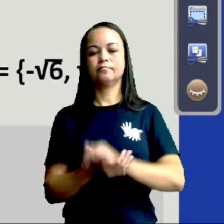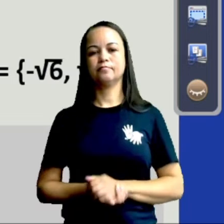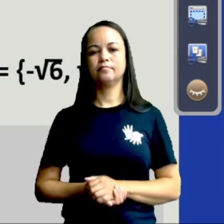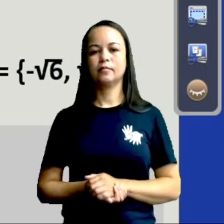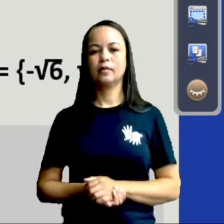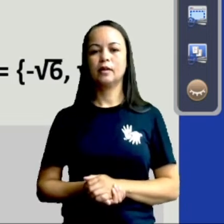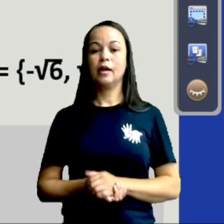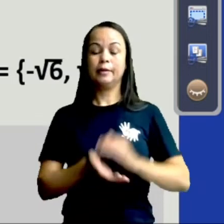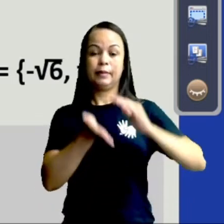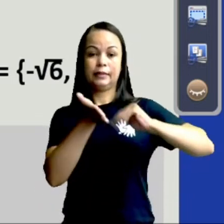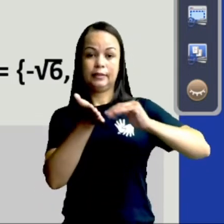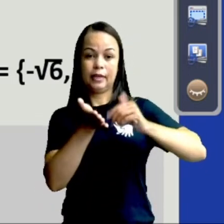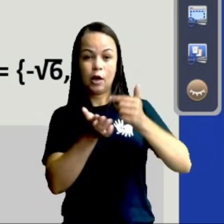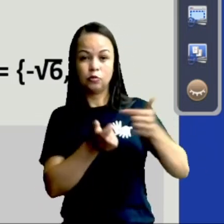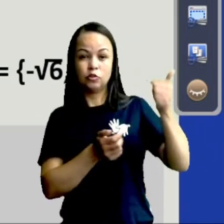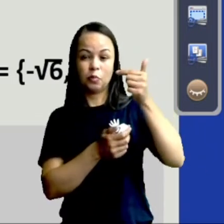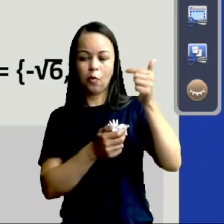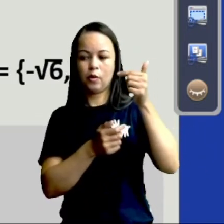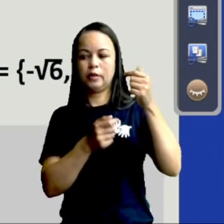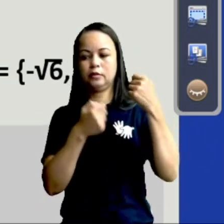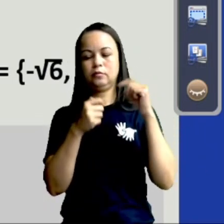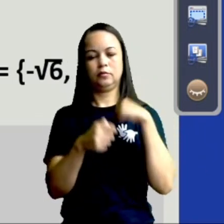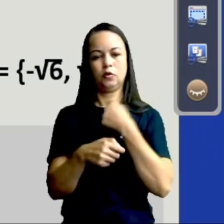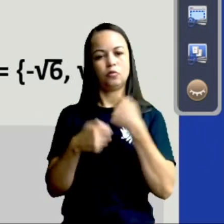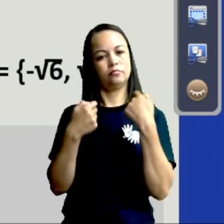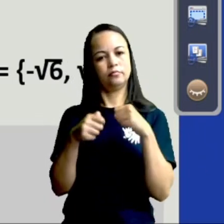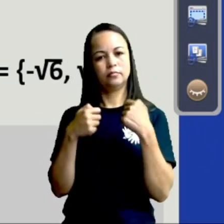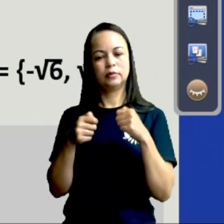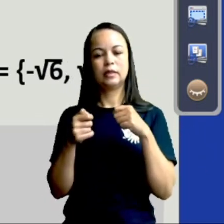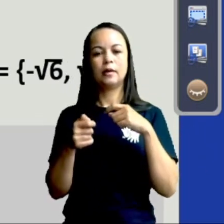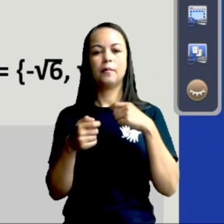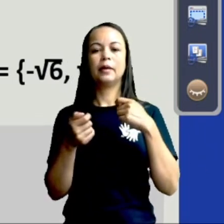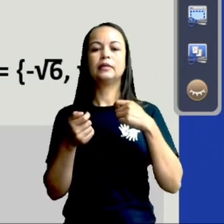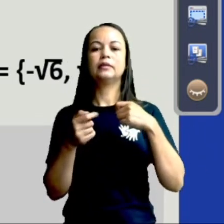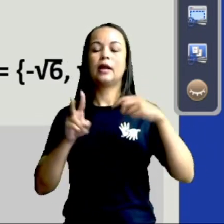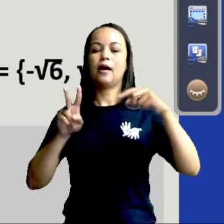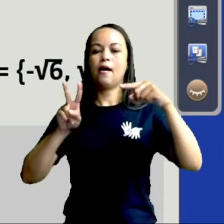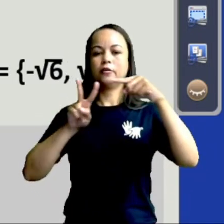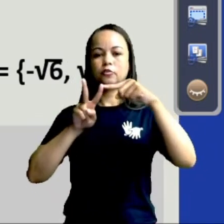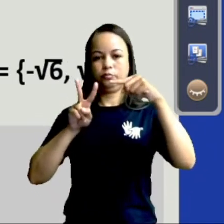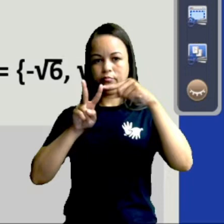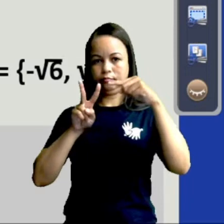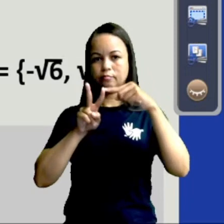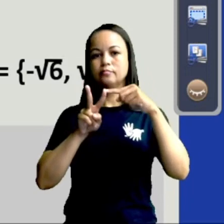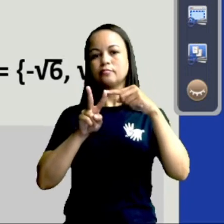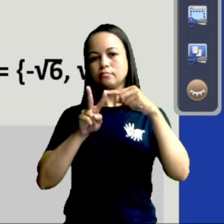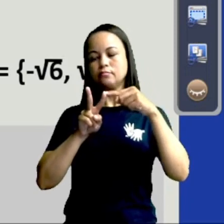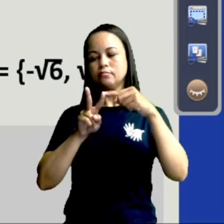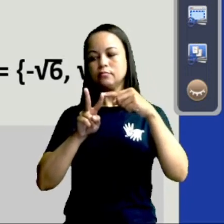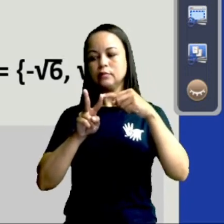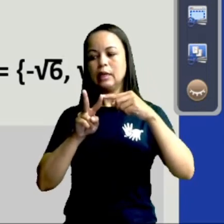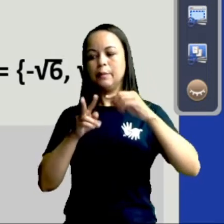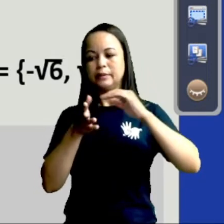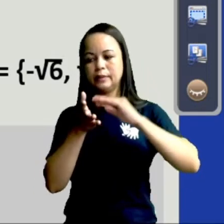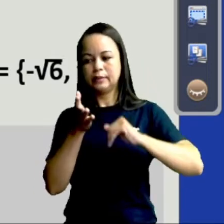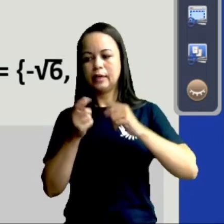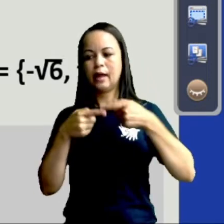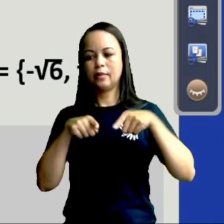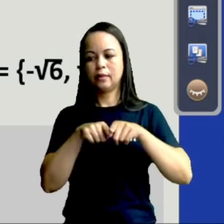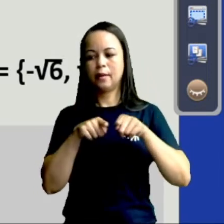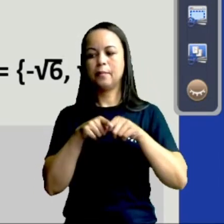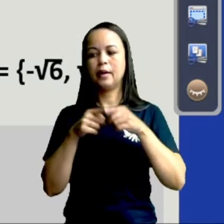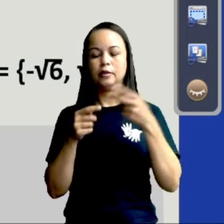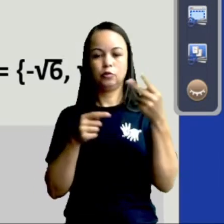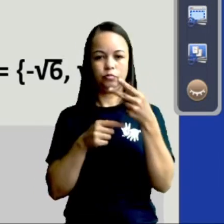isso, para a gente tirar o expoente, nós precisamos tirar a raiz quadrada, tá? Então, a gente tiraria a raiz quadrada aqui, ó,